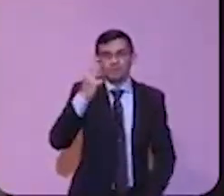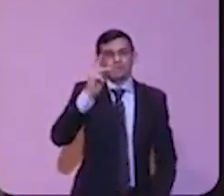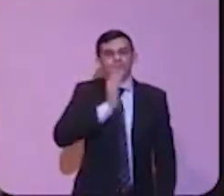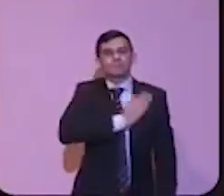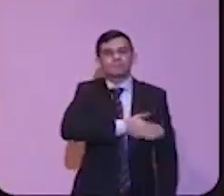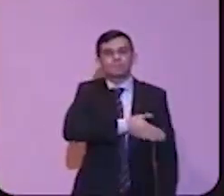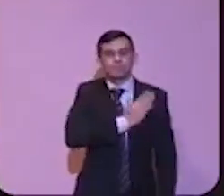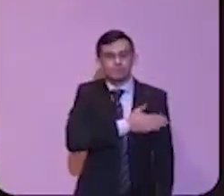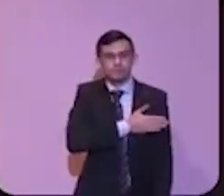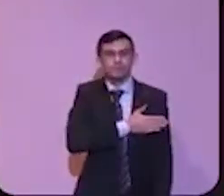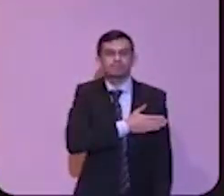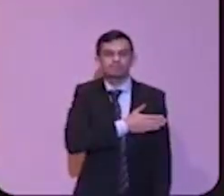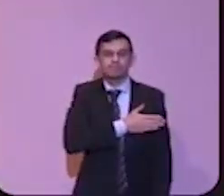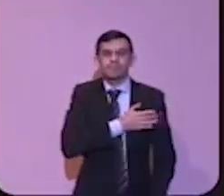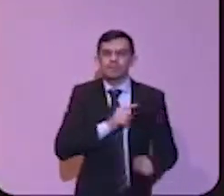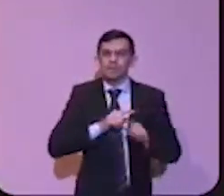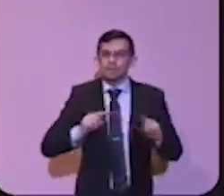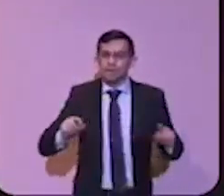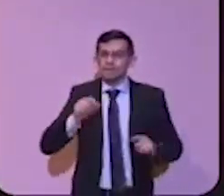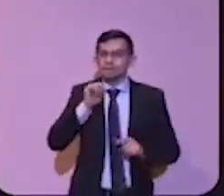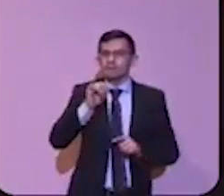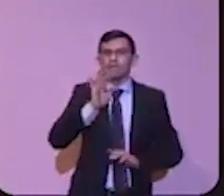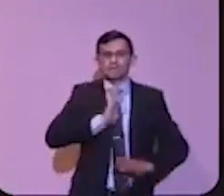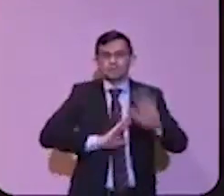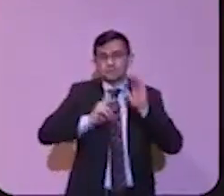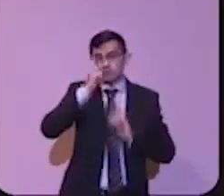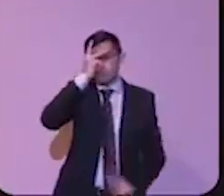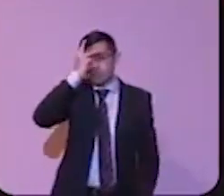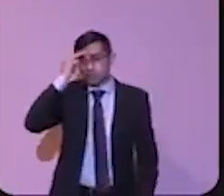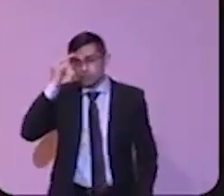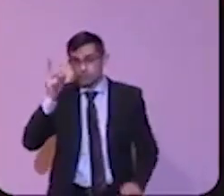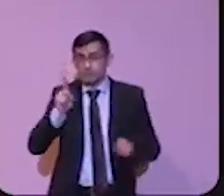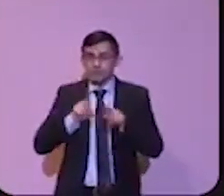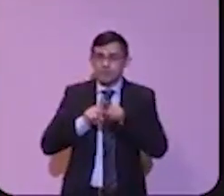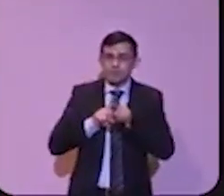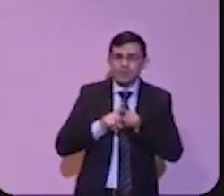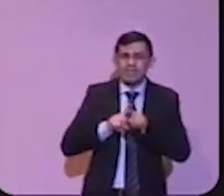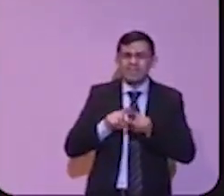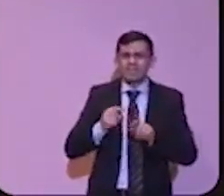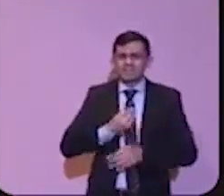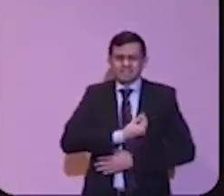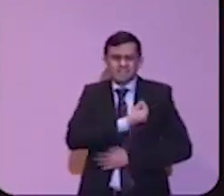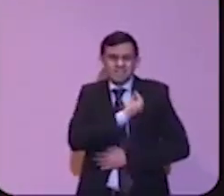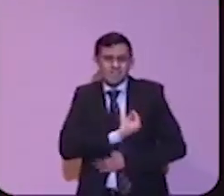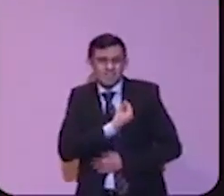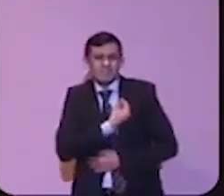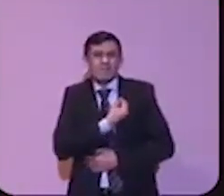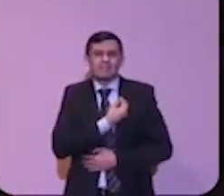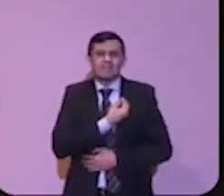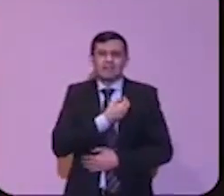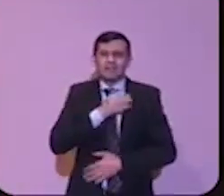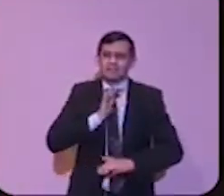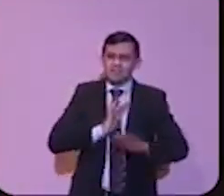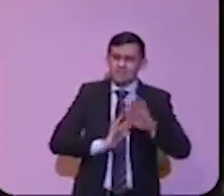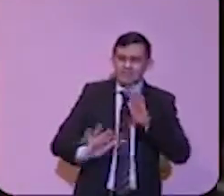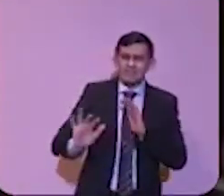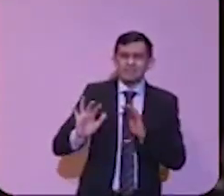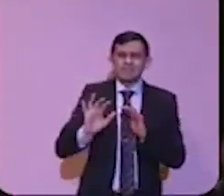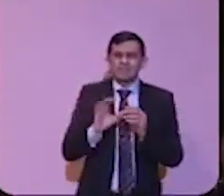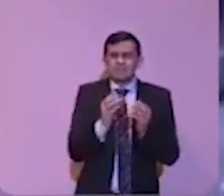palavra. Mas se você é alguém que também está vivendo os mesmos dilemas